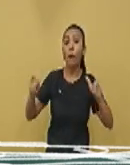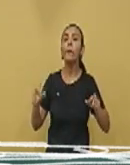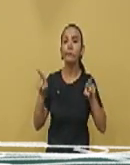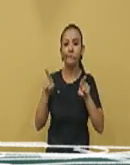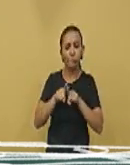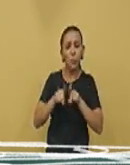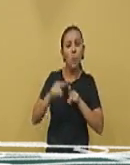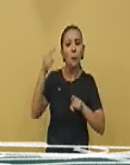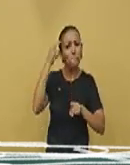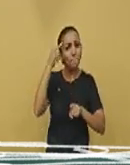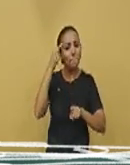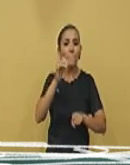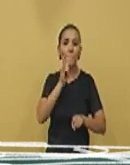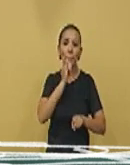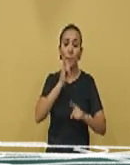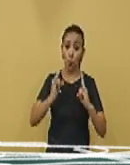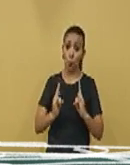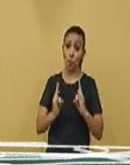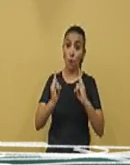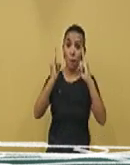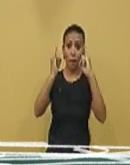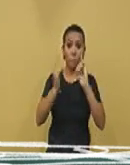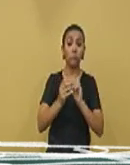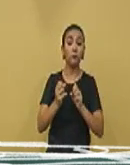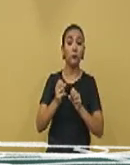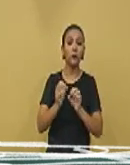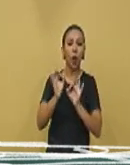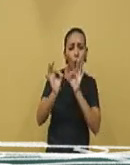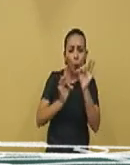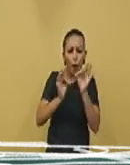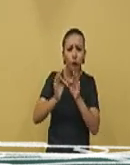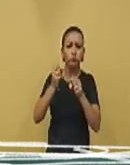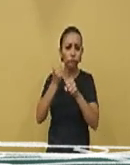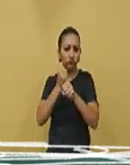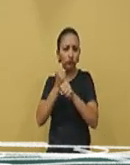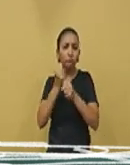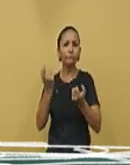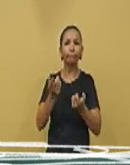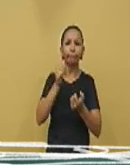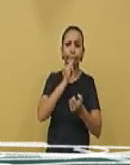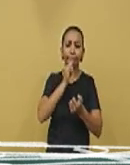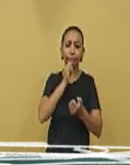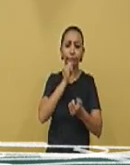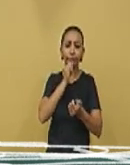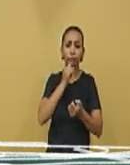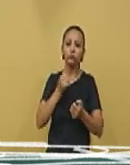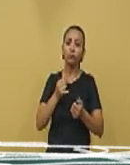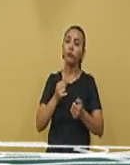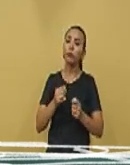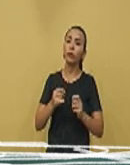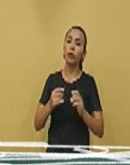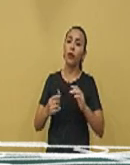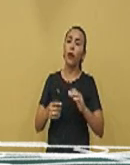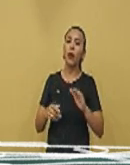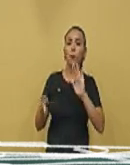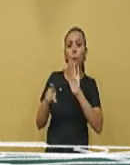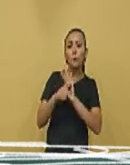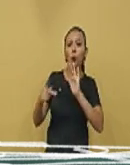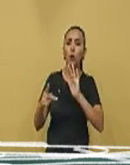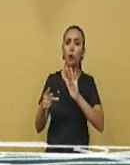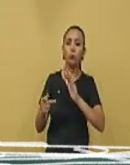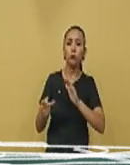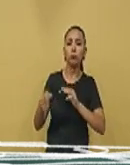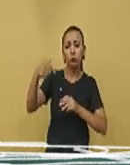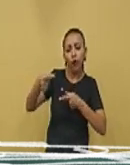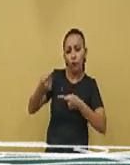gente pensa, por exemplo, num prédio que está sendo adequado para receber a estrutura de órgãos administrativos da